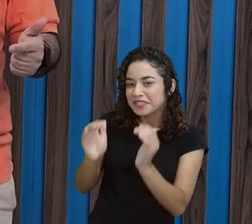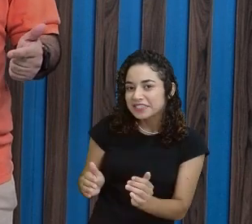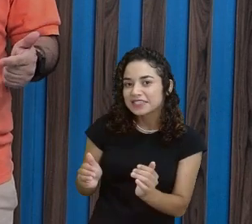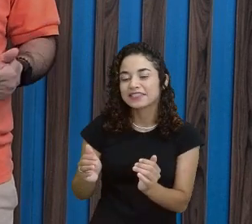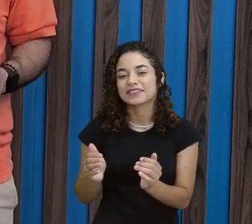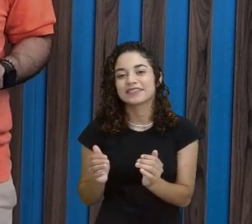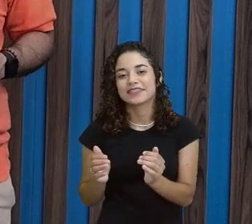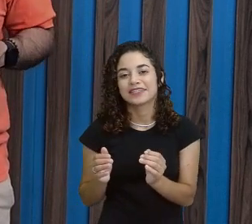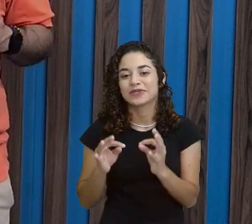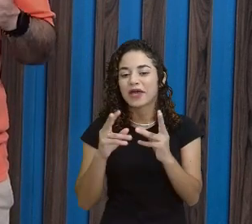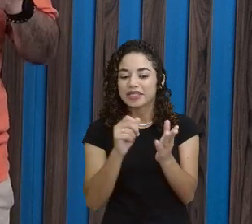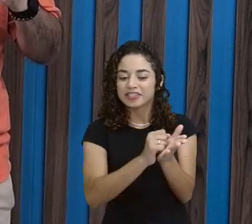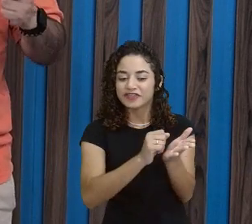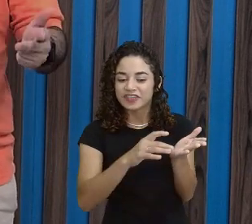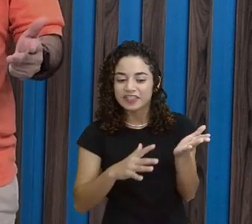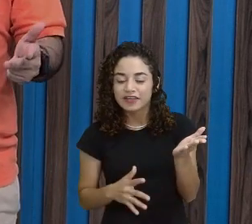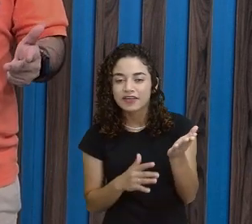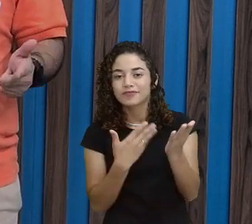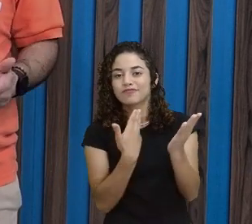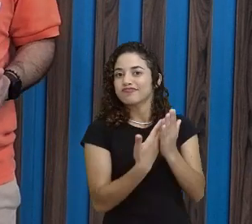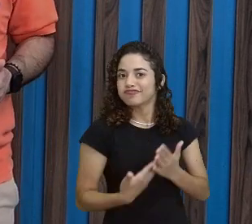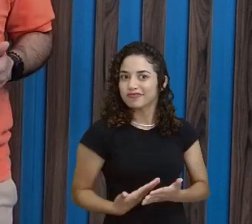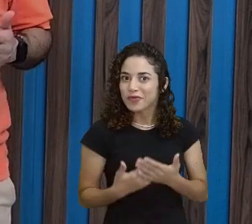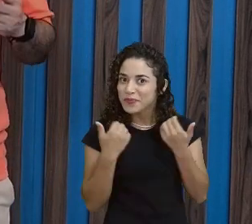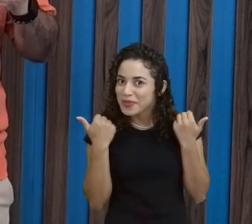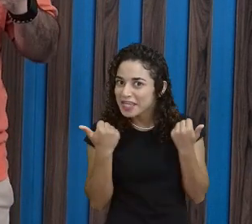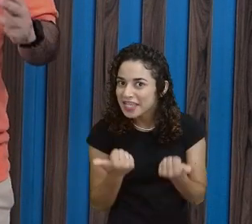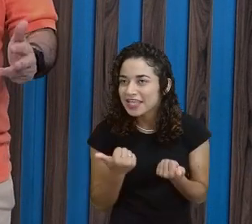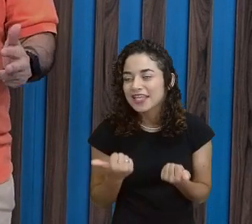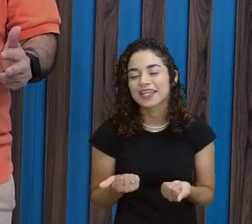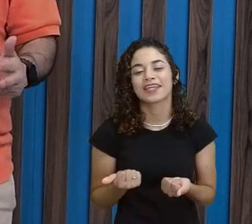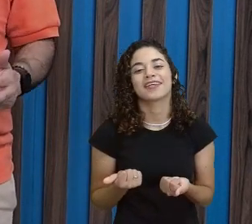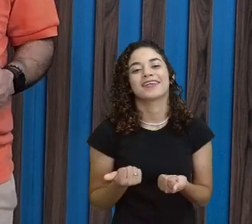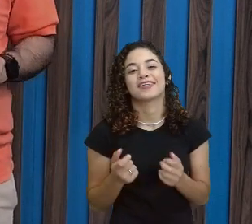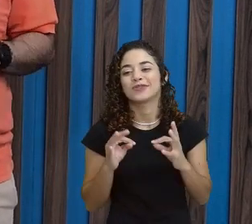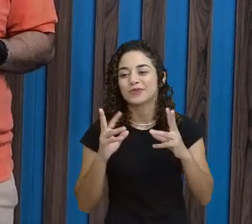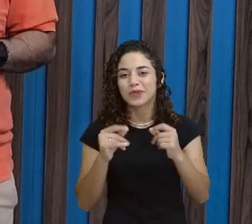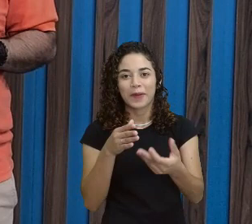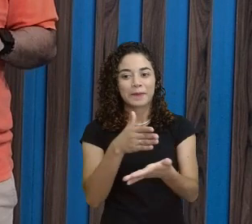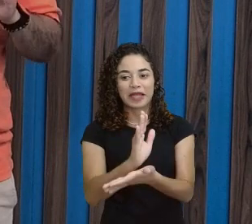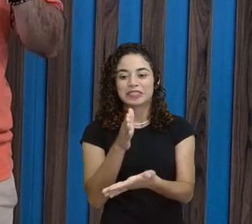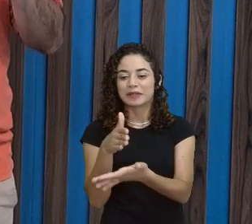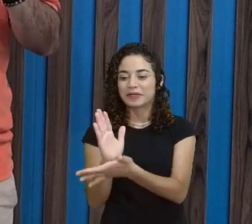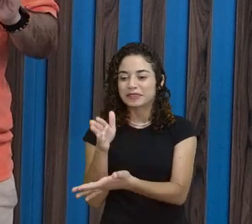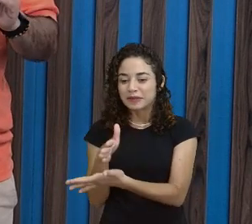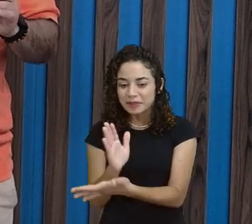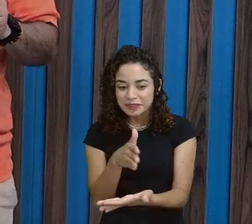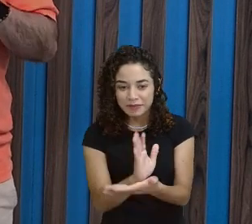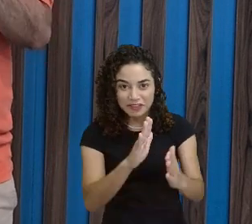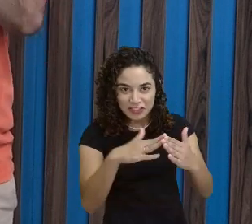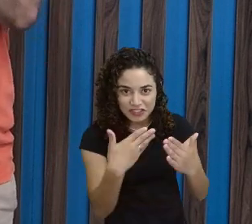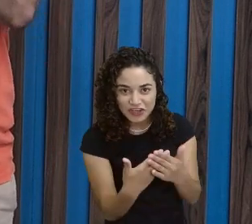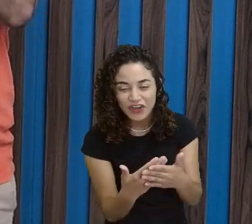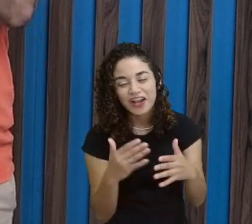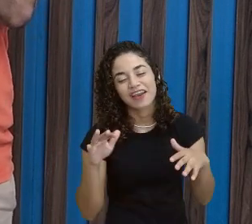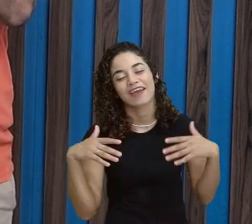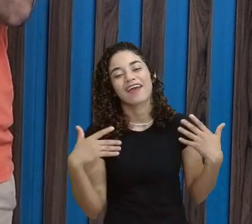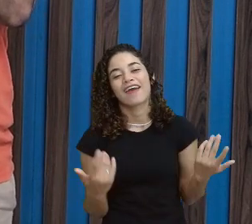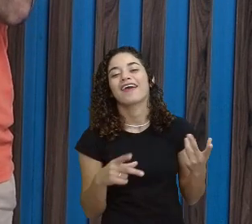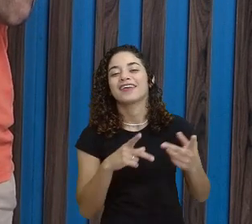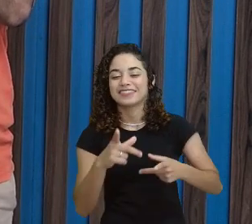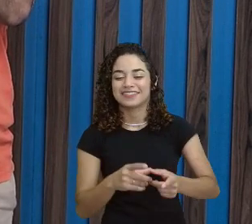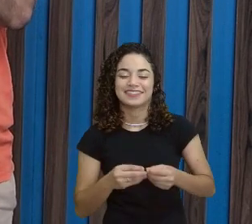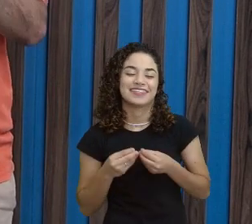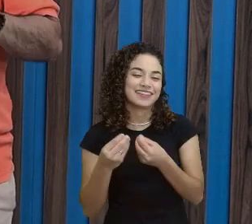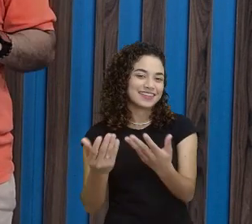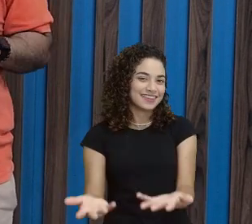fizeram todas as atividades, estudaram direitinho, tudo aprovado por média. Ele vai lá, ó, e bota lá o presente